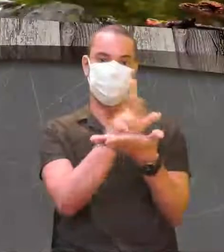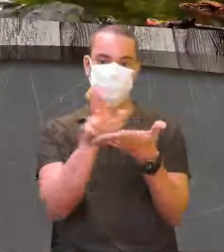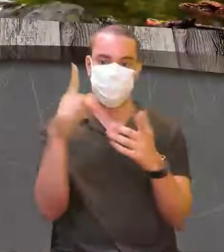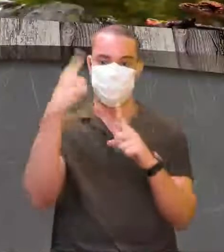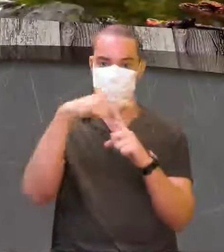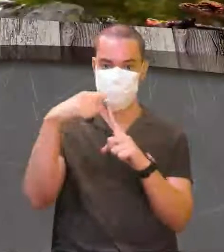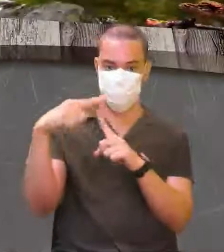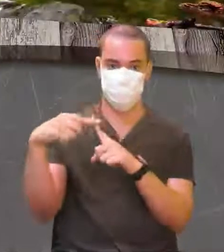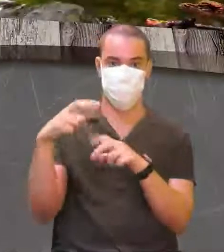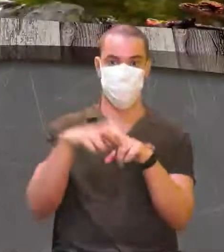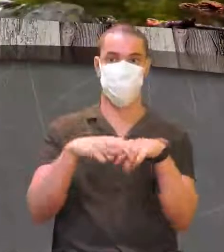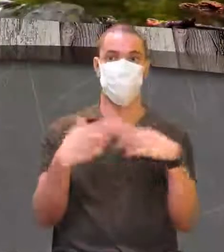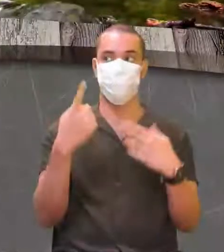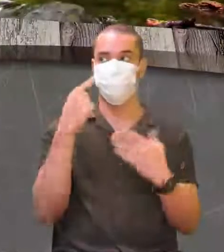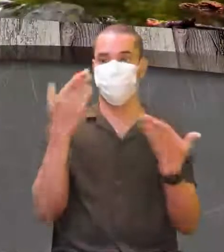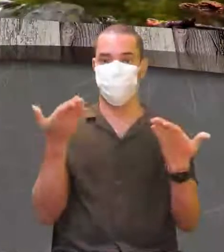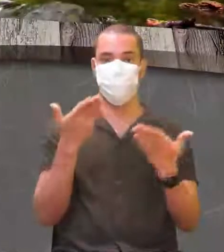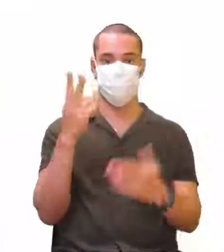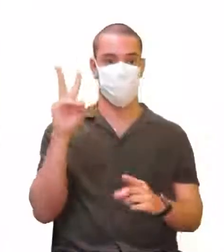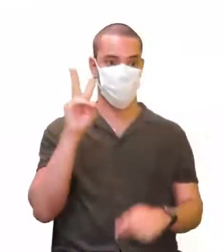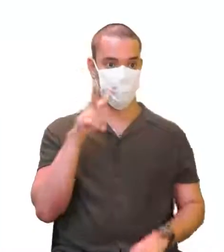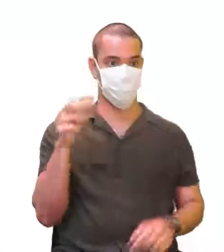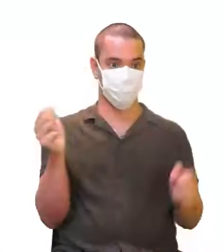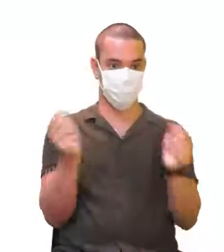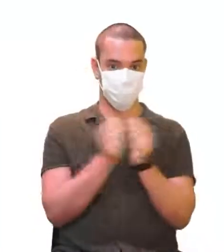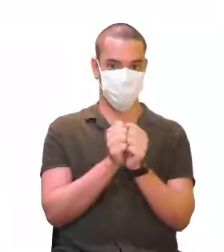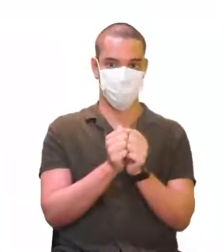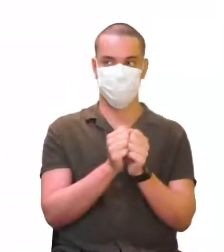sanguíneos. Então, joga na tela, vamos dar uma olhada o que a gente...